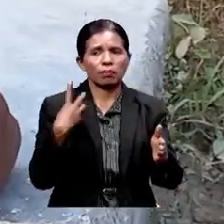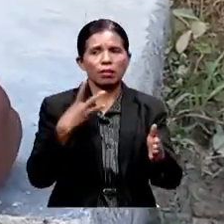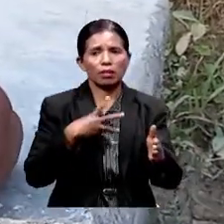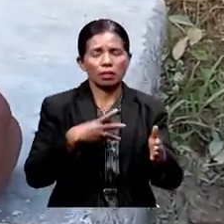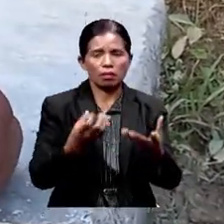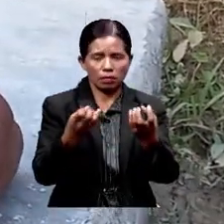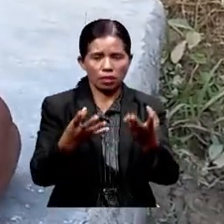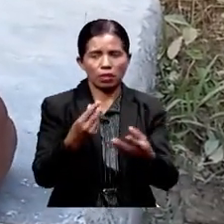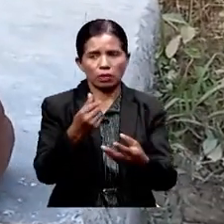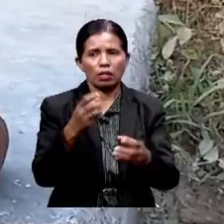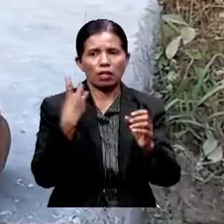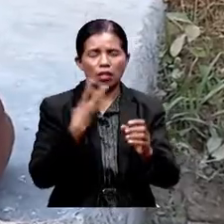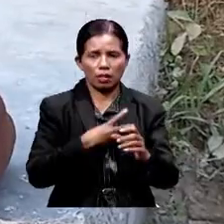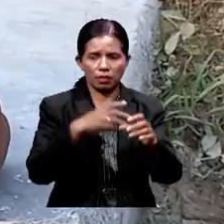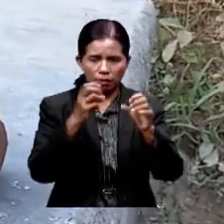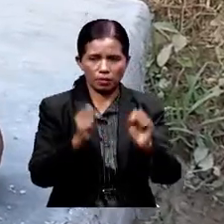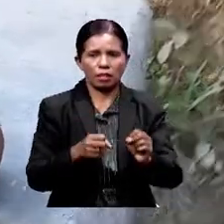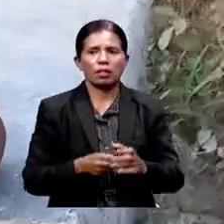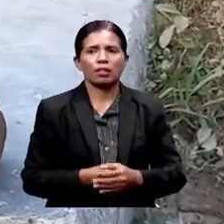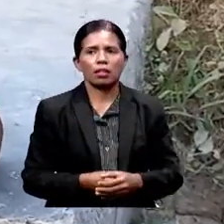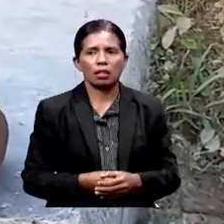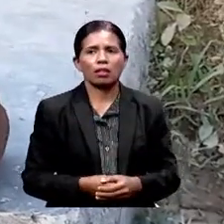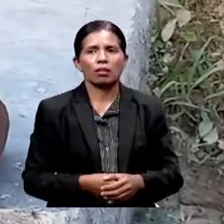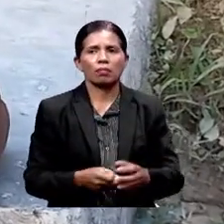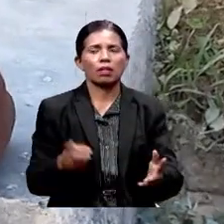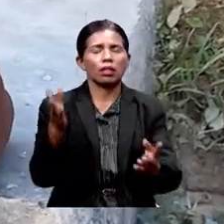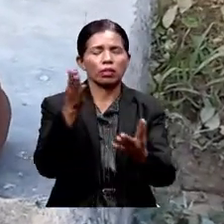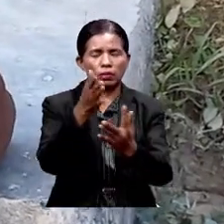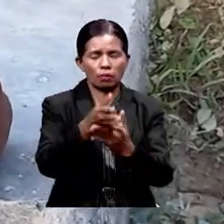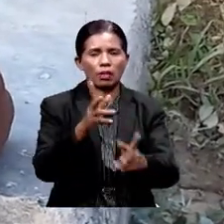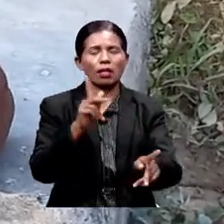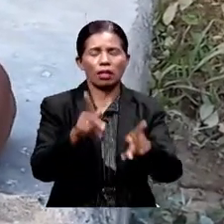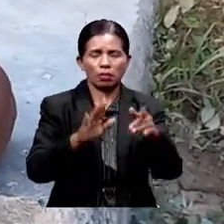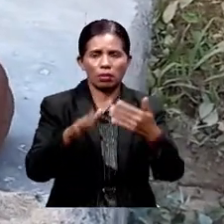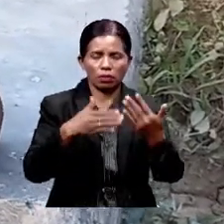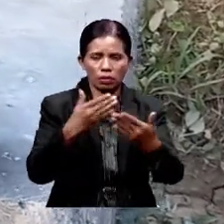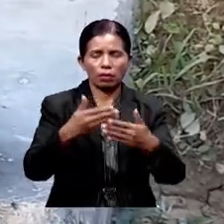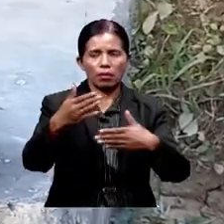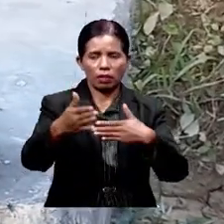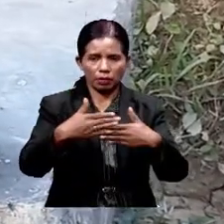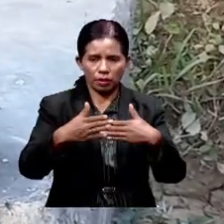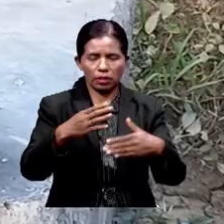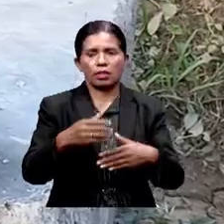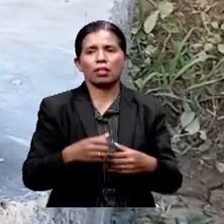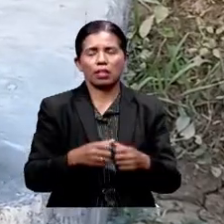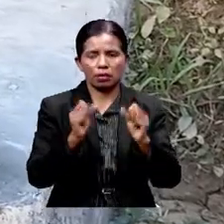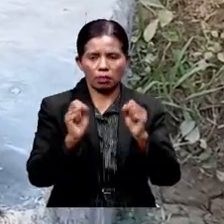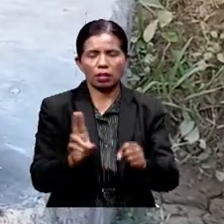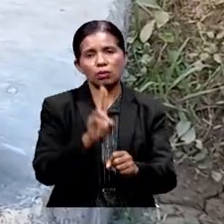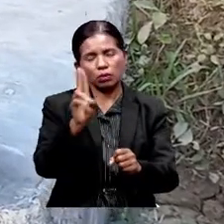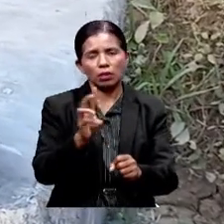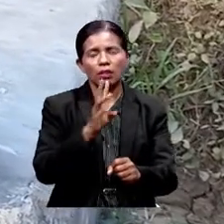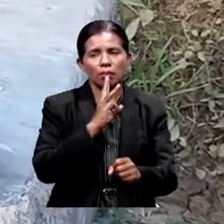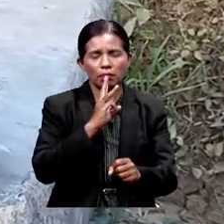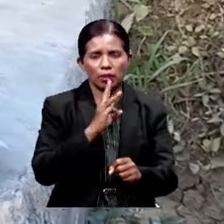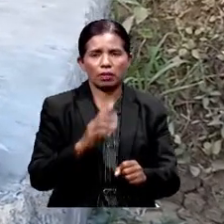para odinune, ami bele toba ami komunidade ne be besi patine, atu